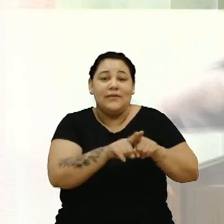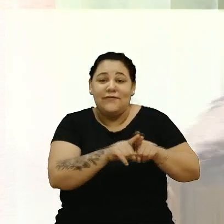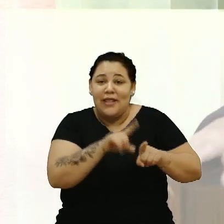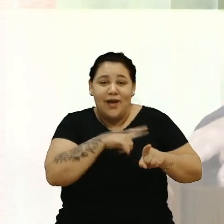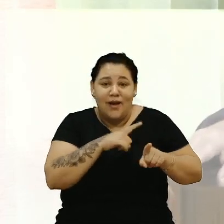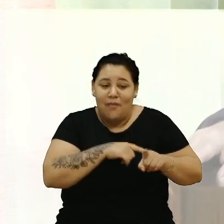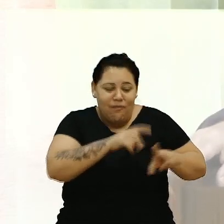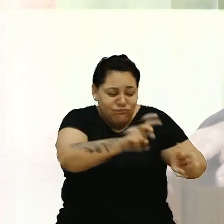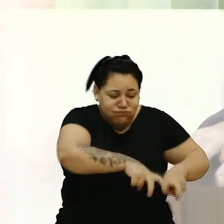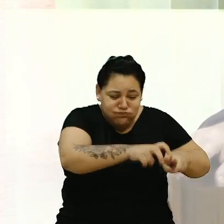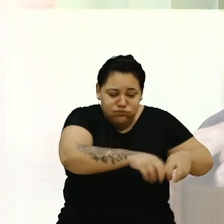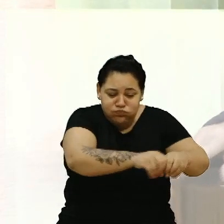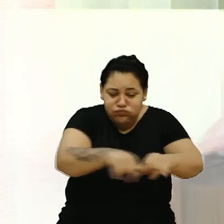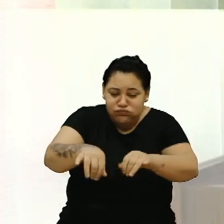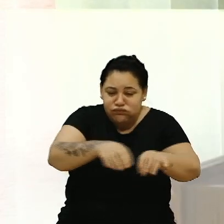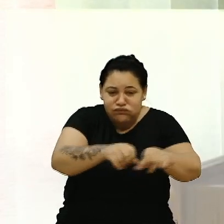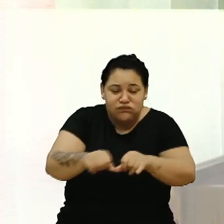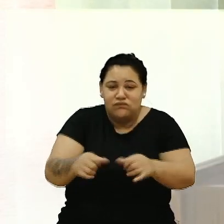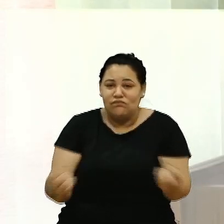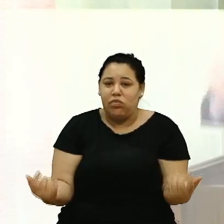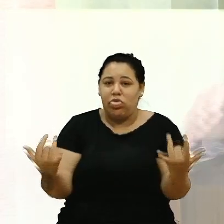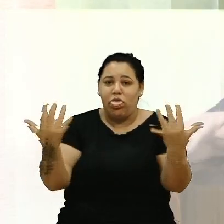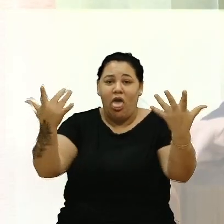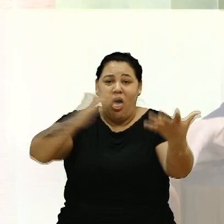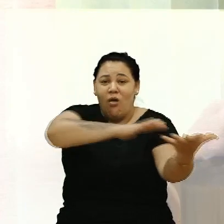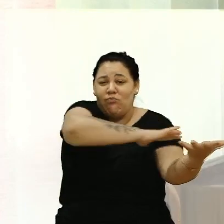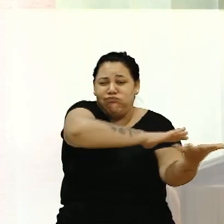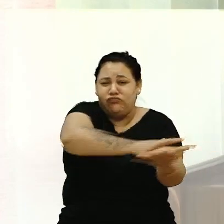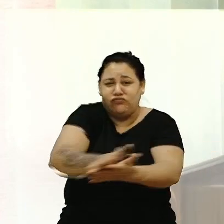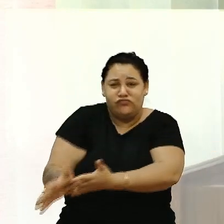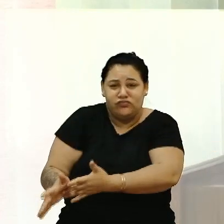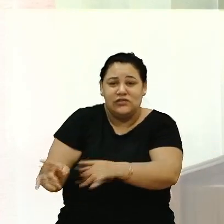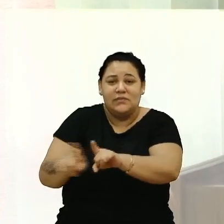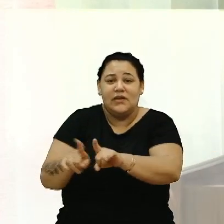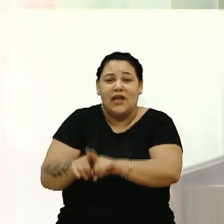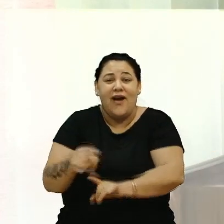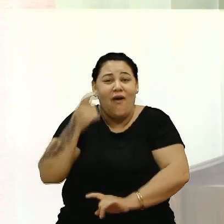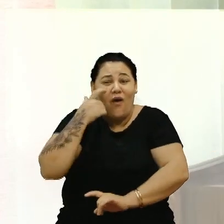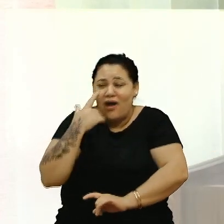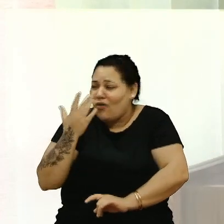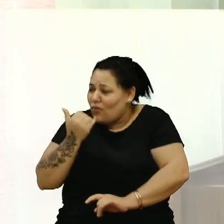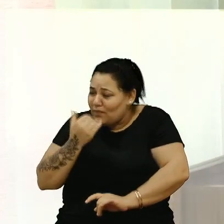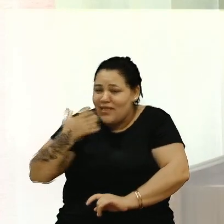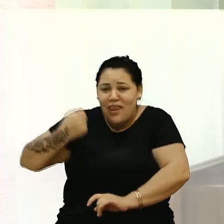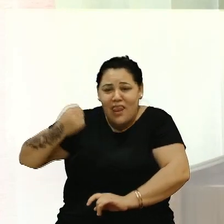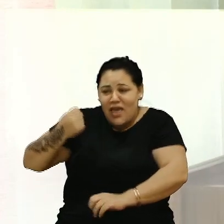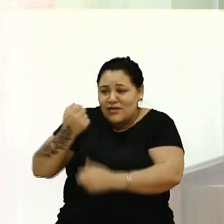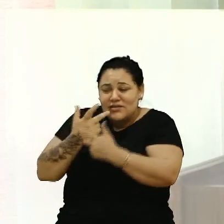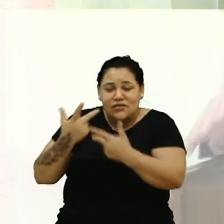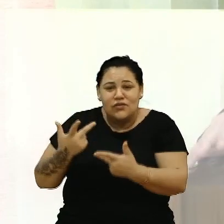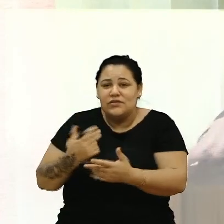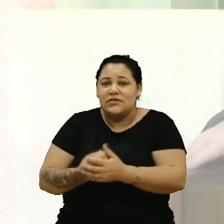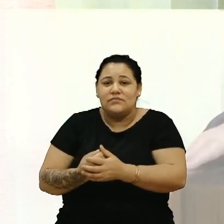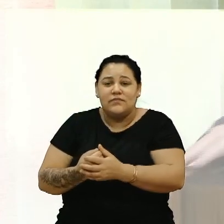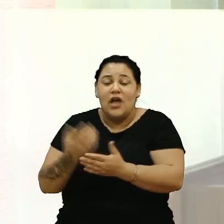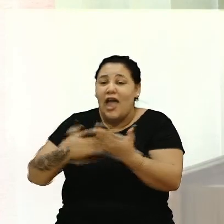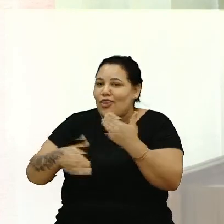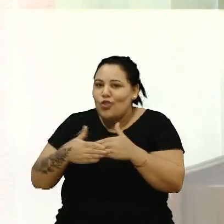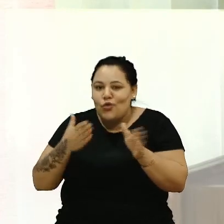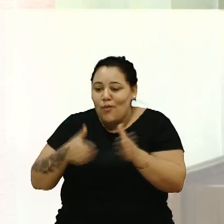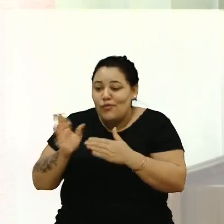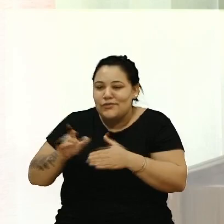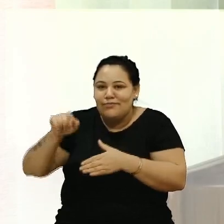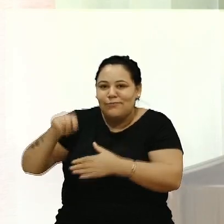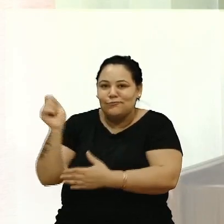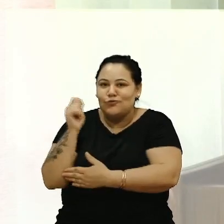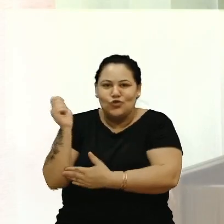plantações devastadas. Olha o que vai acontecer isso com o leite, com os alimentos. Então... Não é uma questão de simplesmente